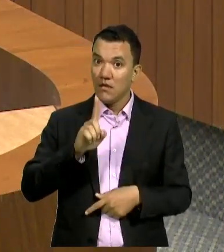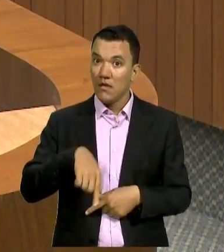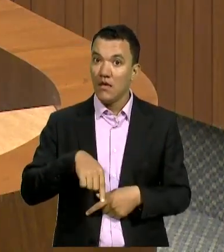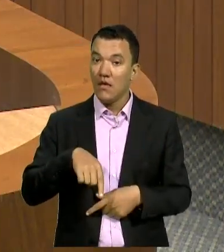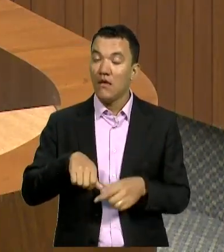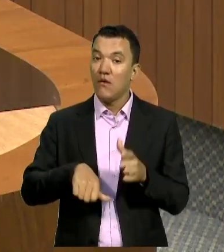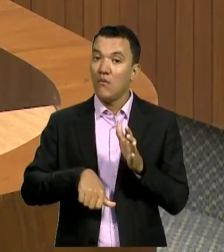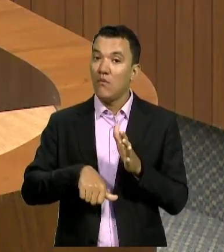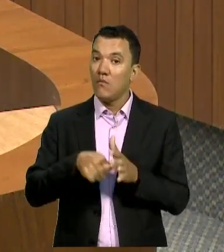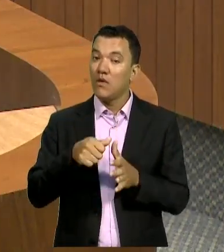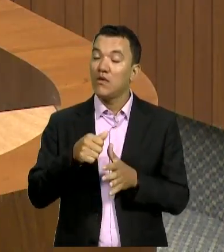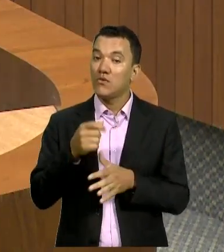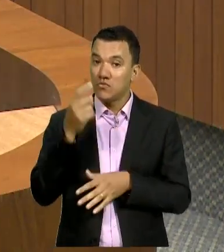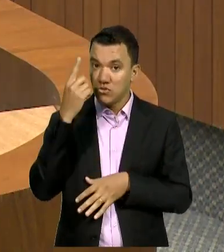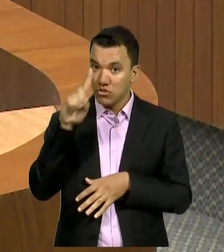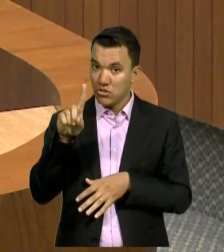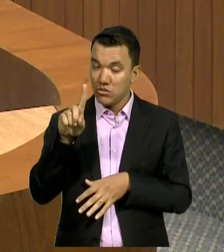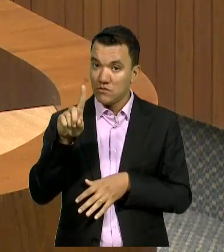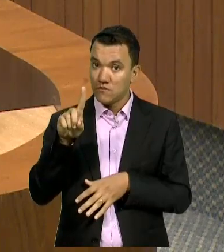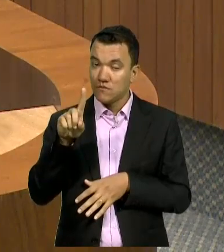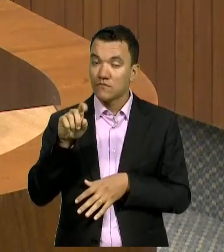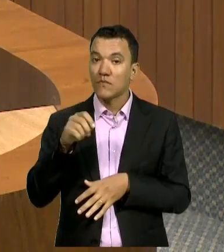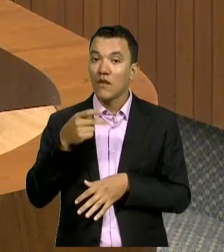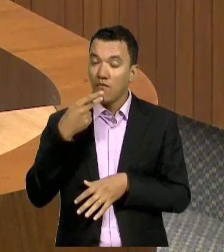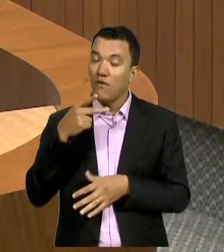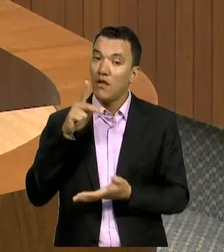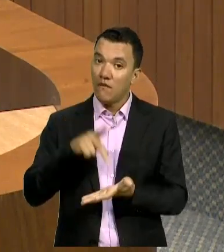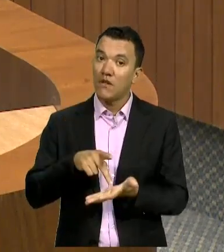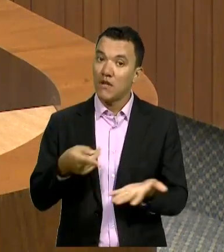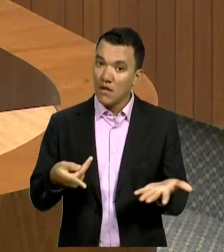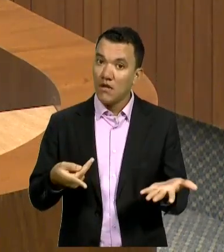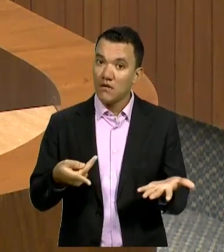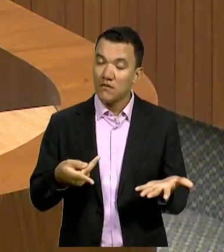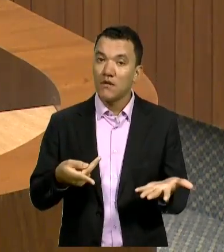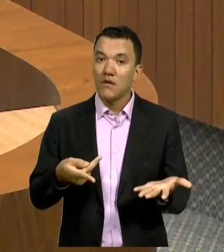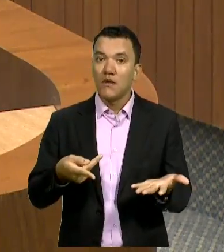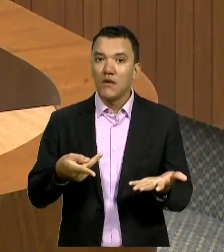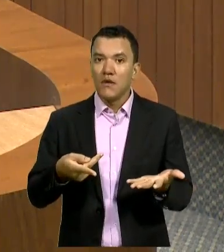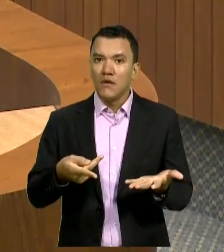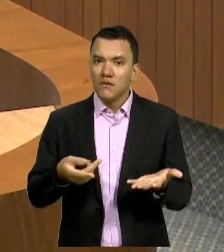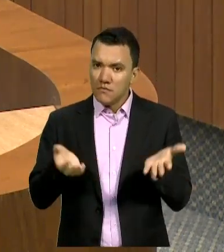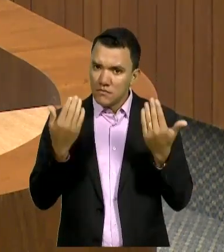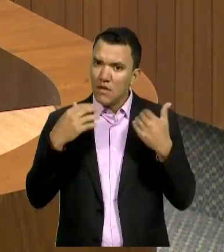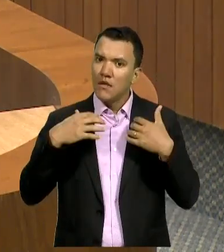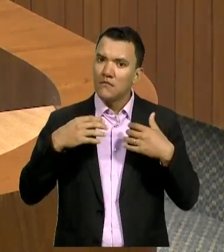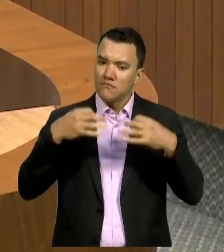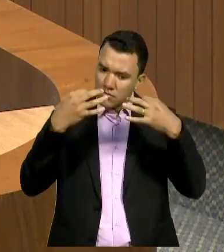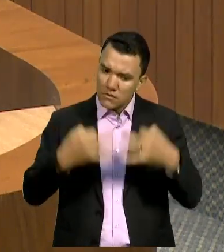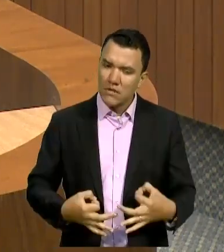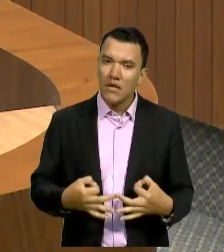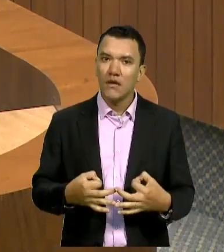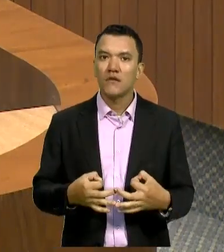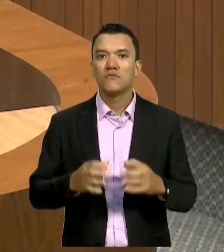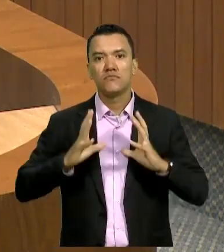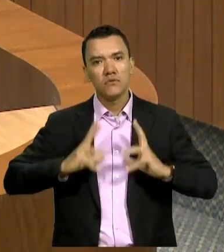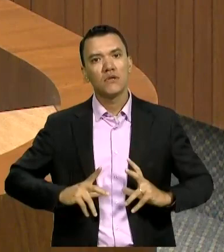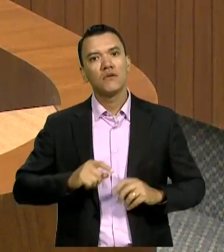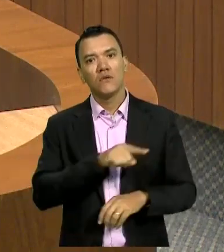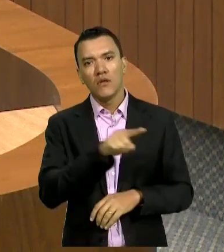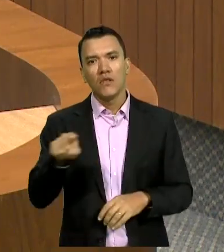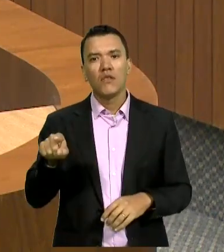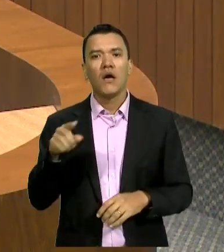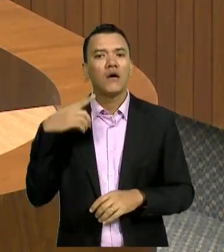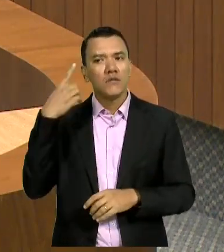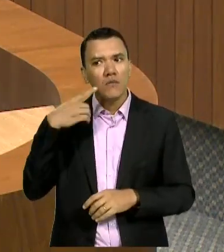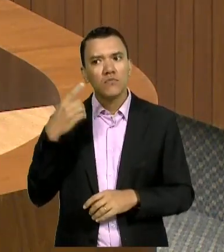dia. Falo com propriedade, com a pureza da alma e com a certeza de que a maioria dos colegas